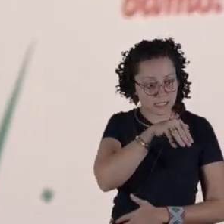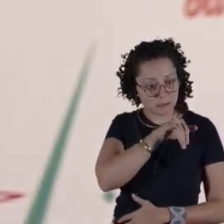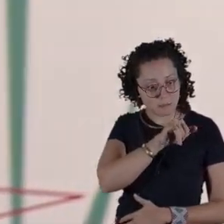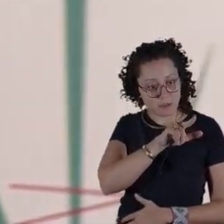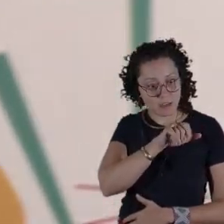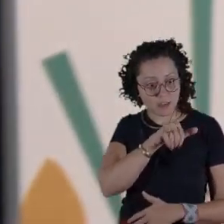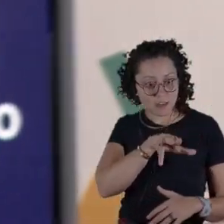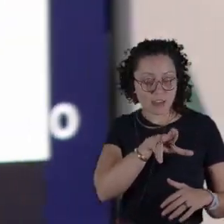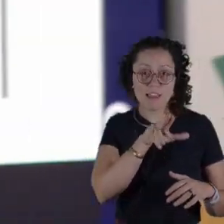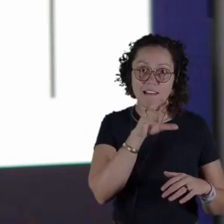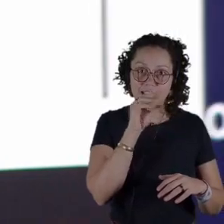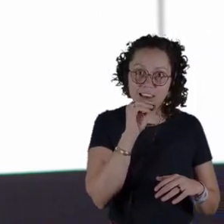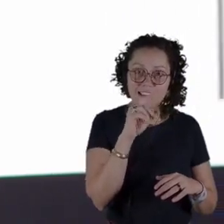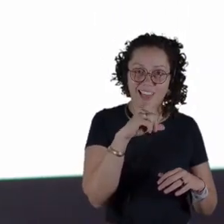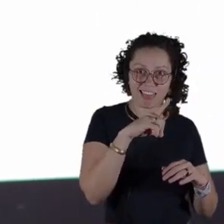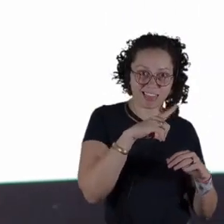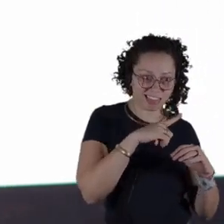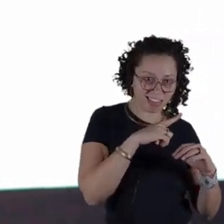que tem os nervos,